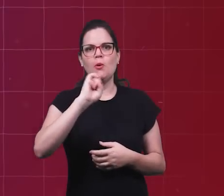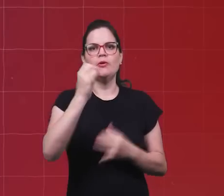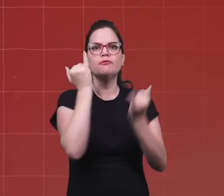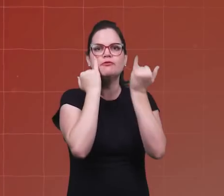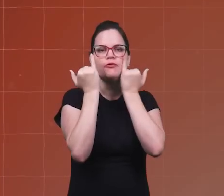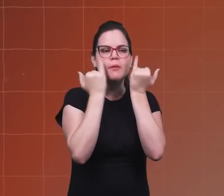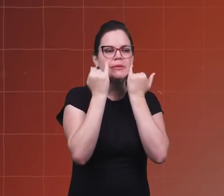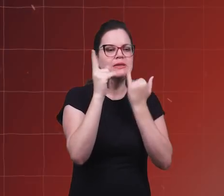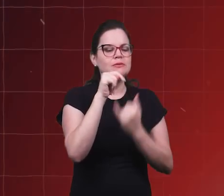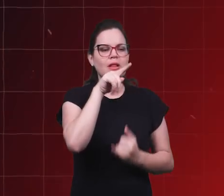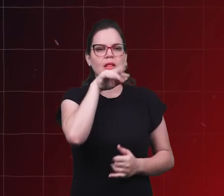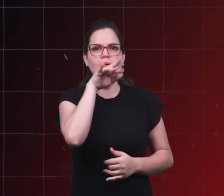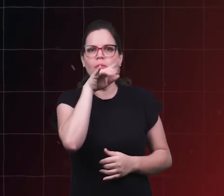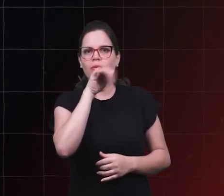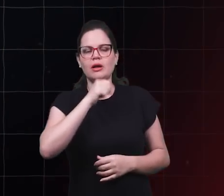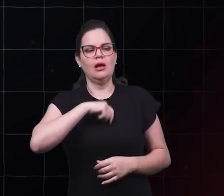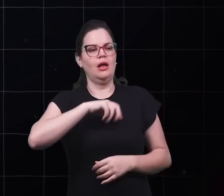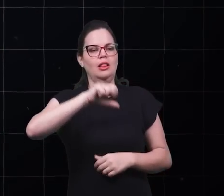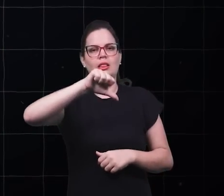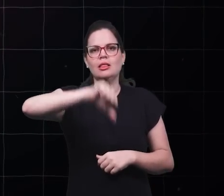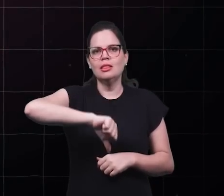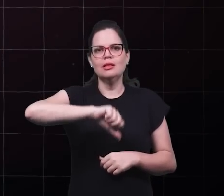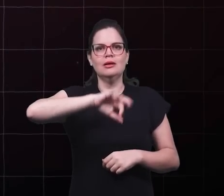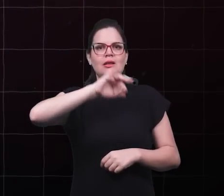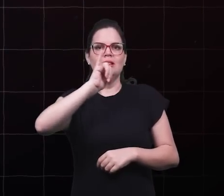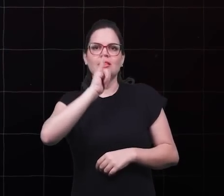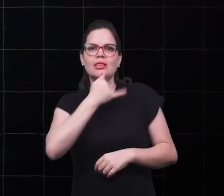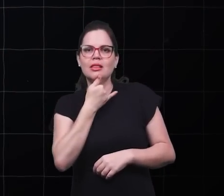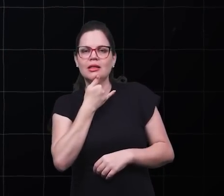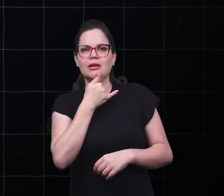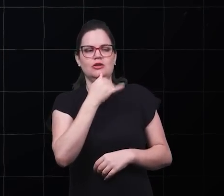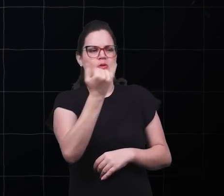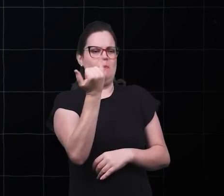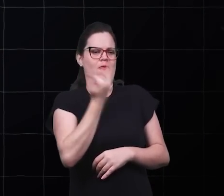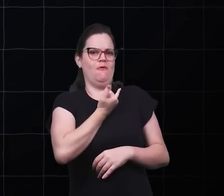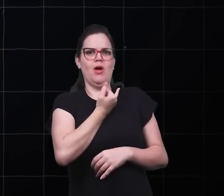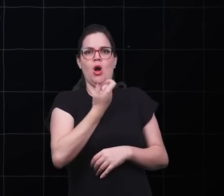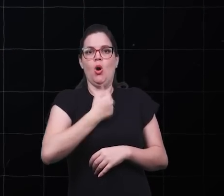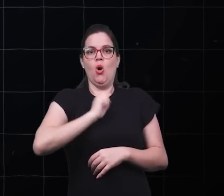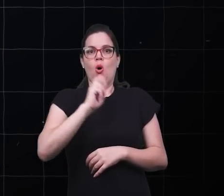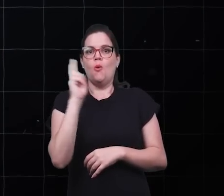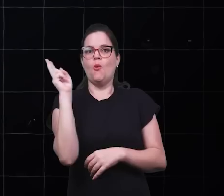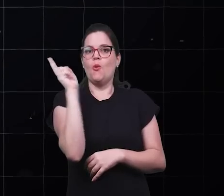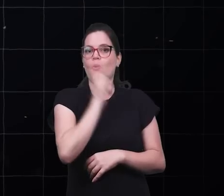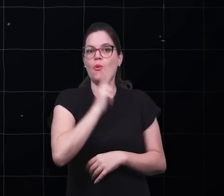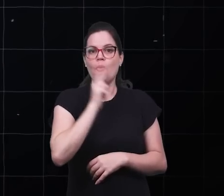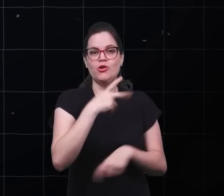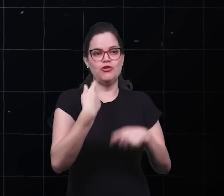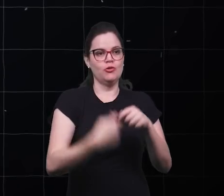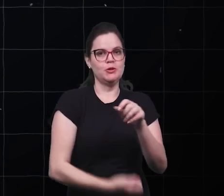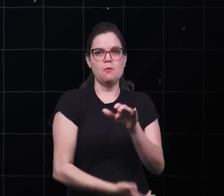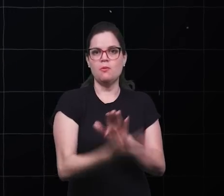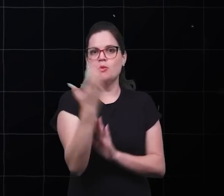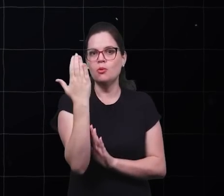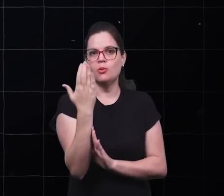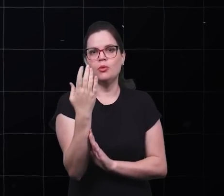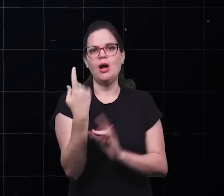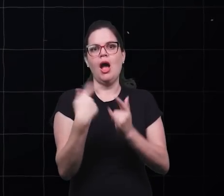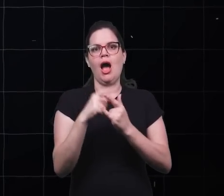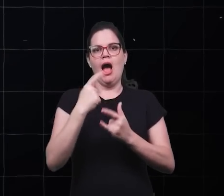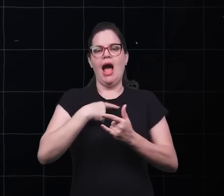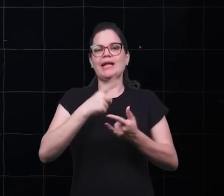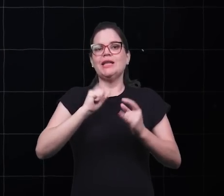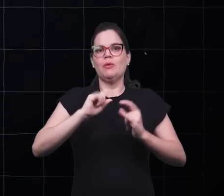que não esperávamos, também de uma situação de urgência em que hormônios são liberados